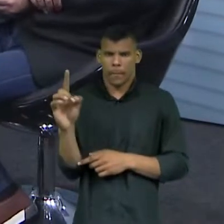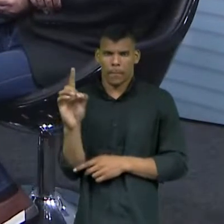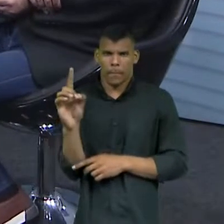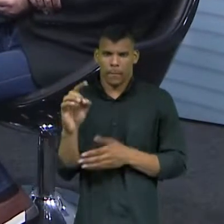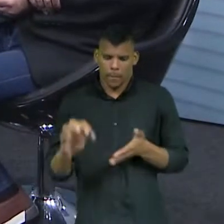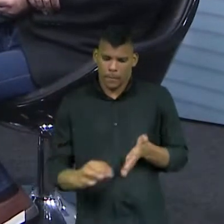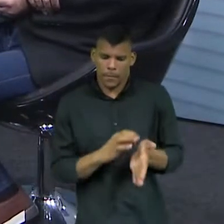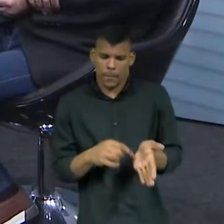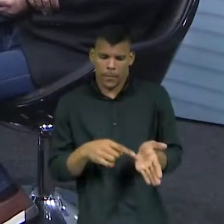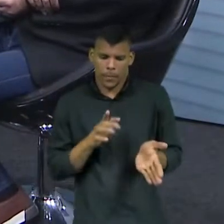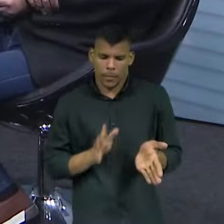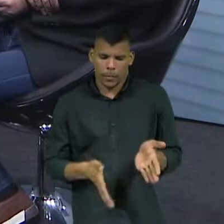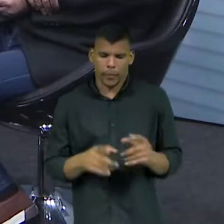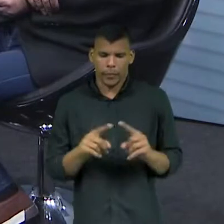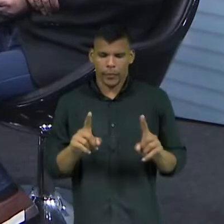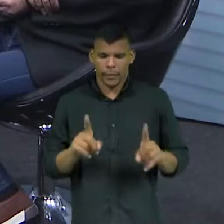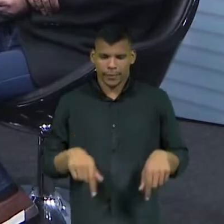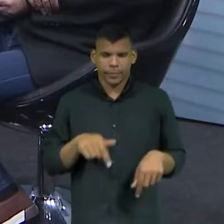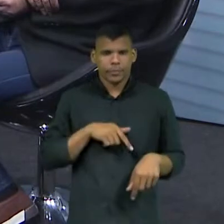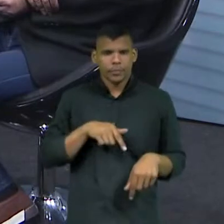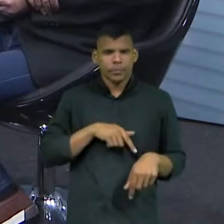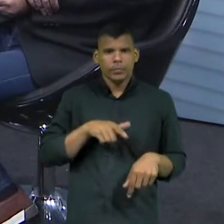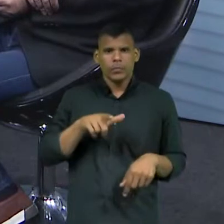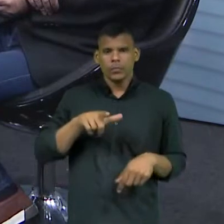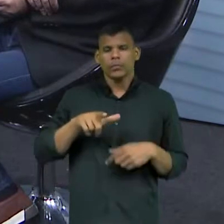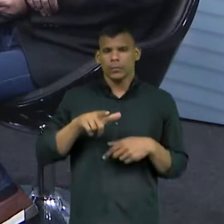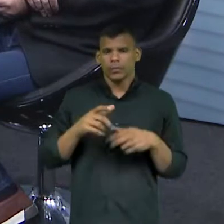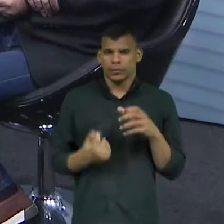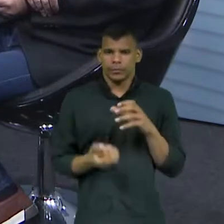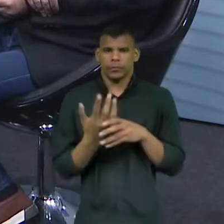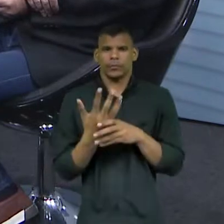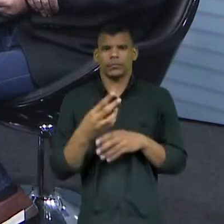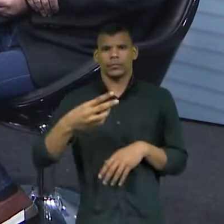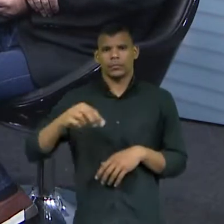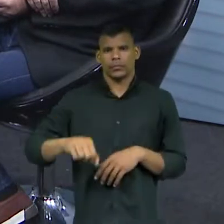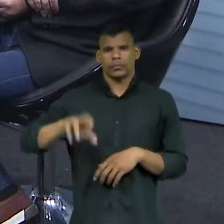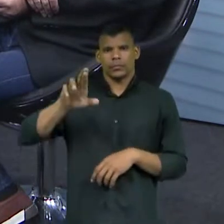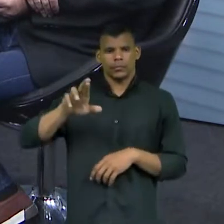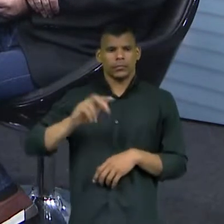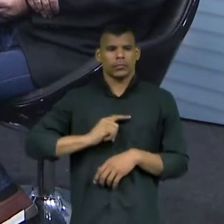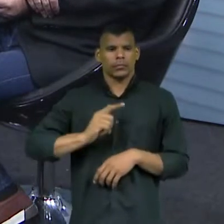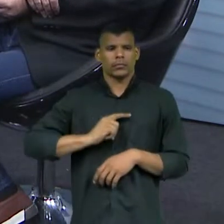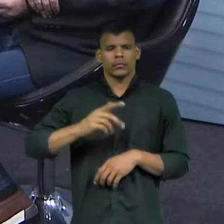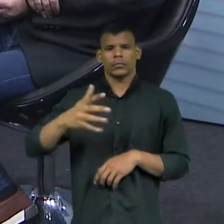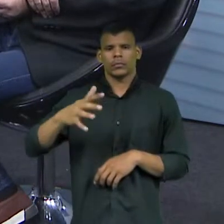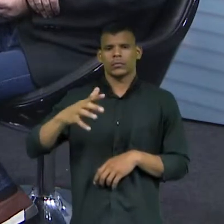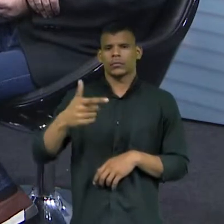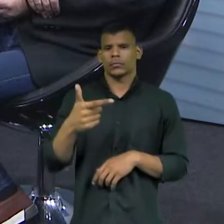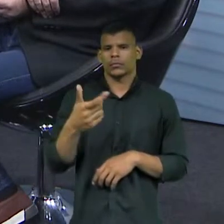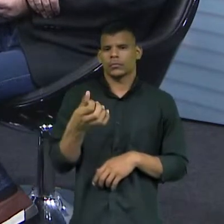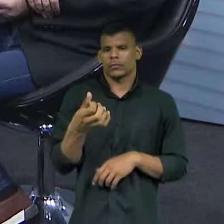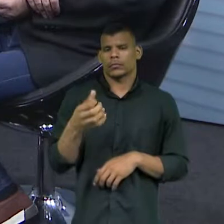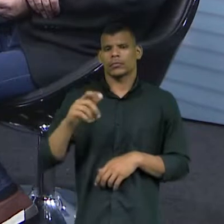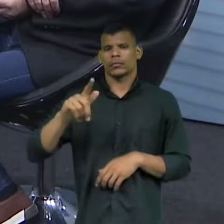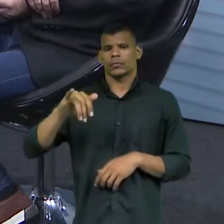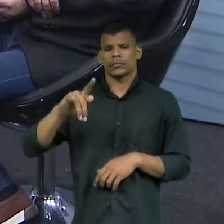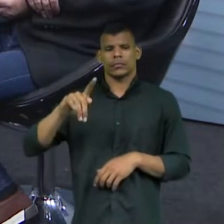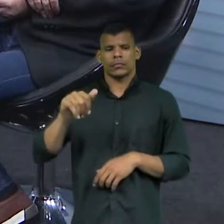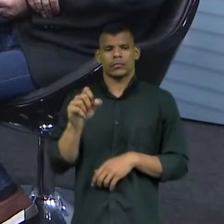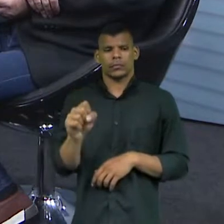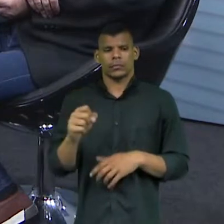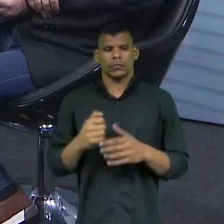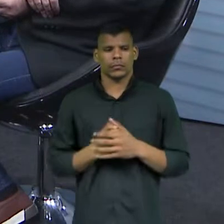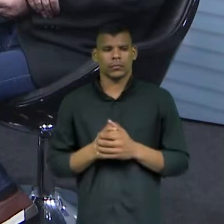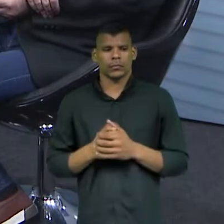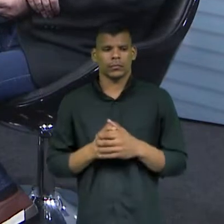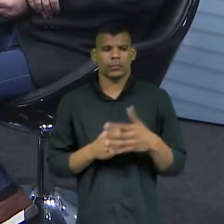assinados, projetos em elaboração no mar, nós temos no Ceará 26 gigawatts, cada gigawatt